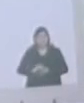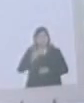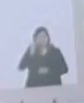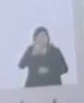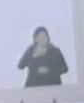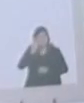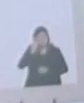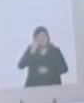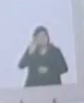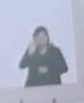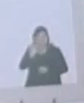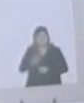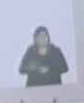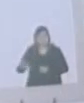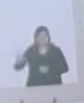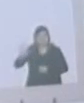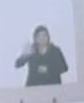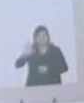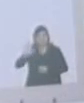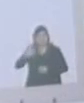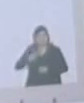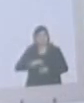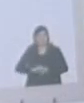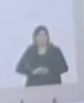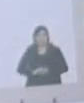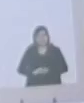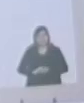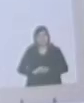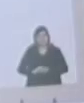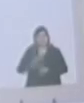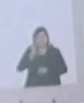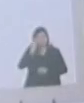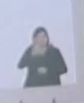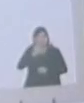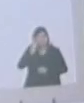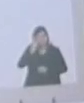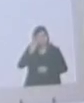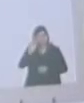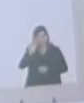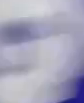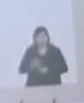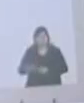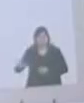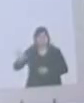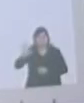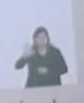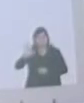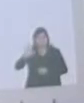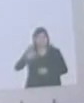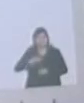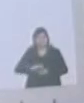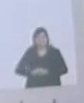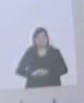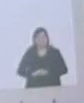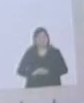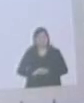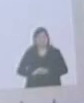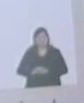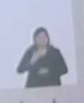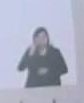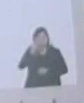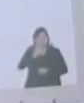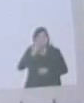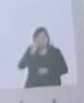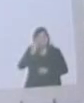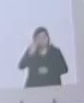que se interessar em utilizar o simulador antes da votação do dia 2 de outubro como que ela pode fazer ela só